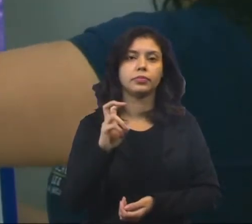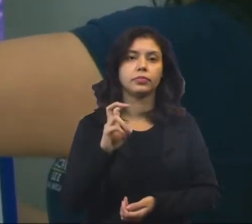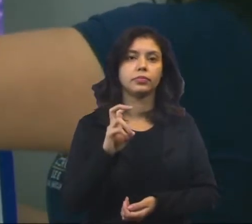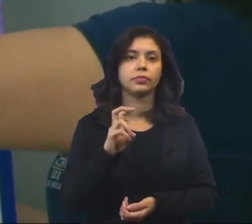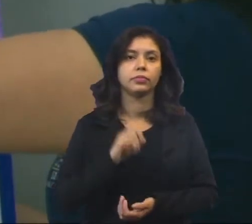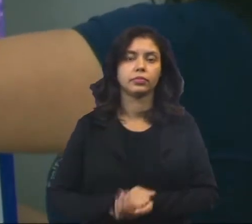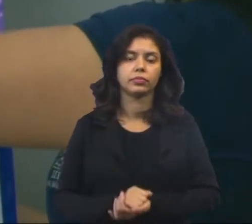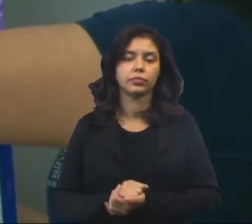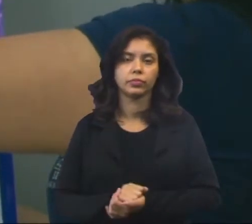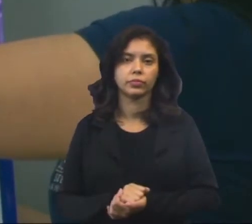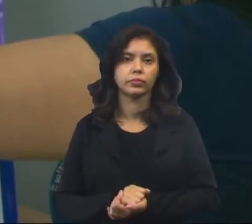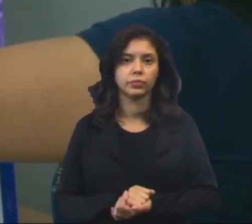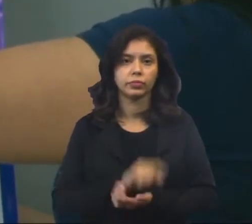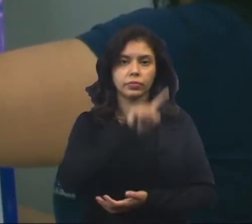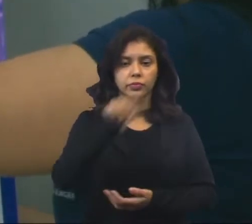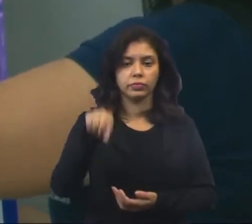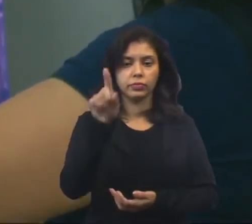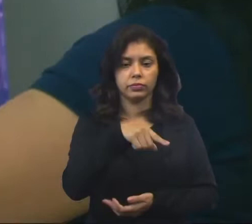4, 5.